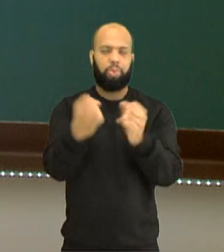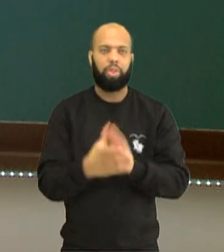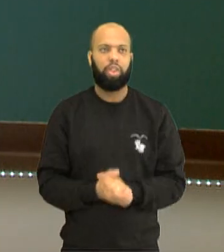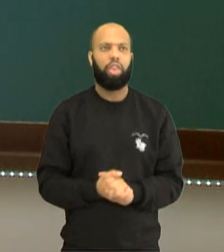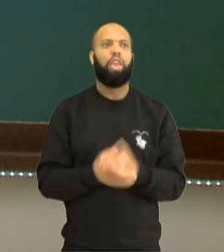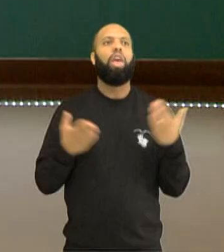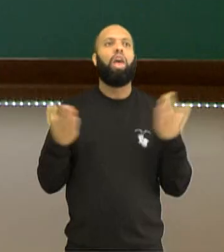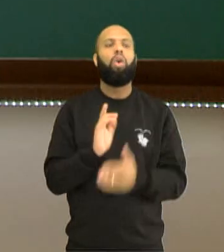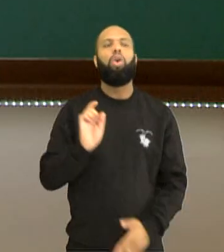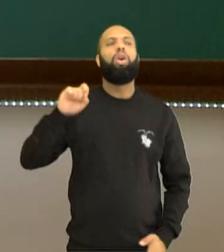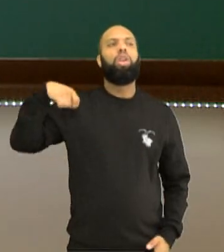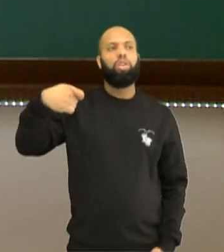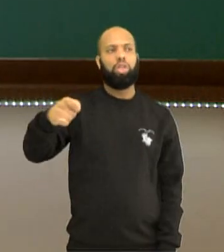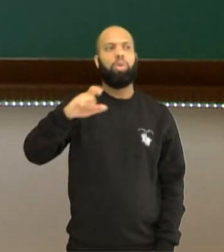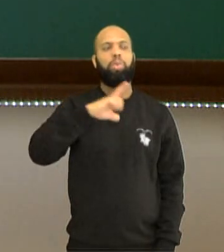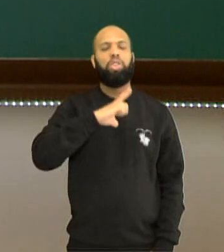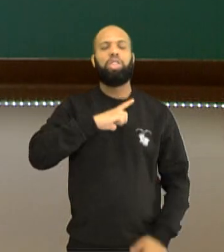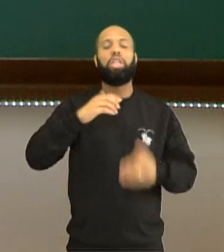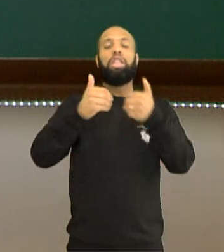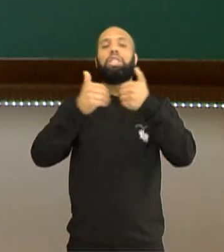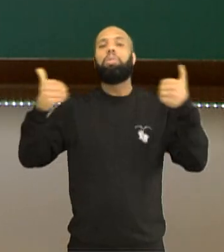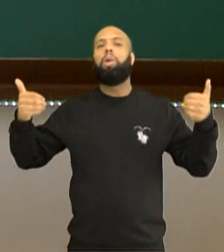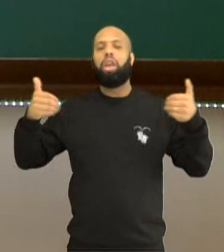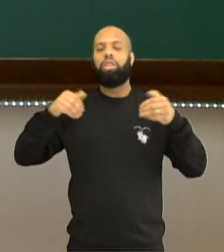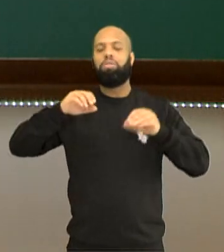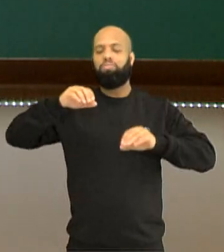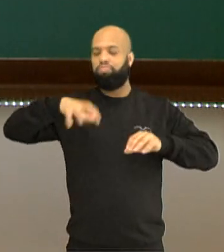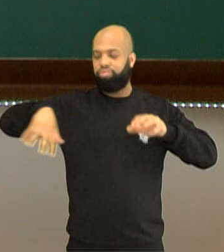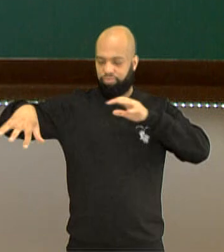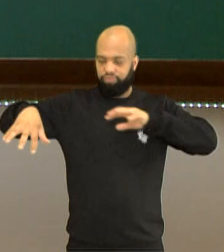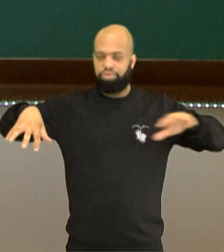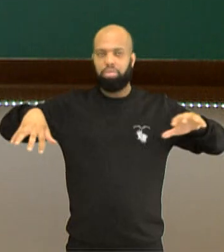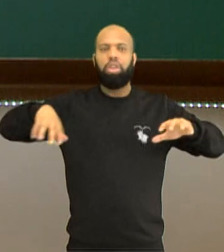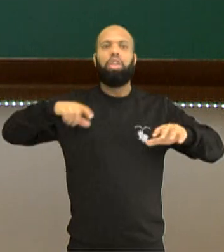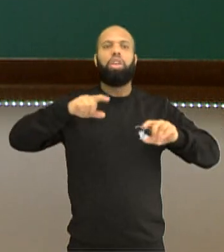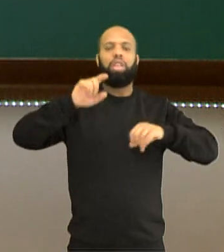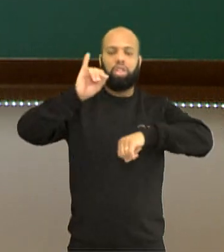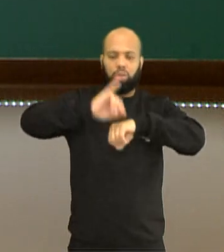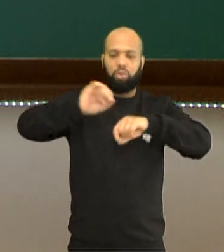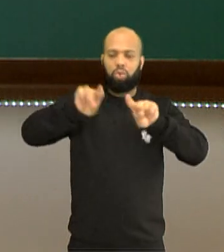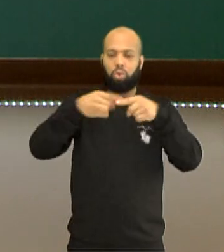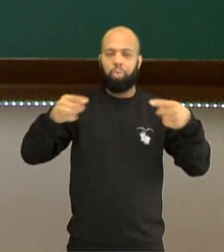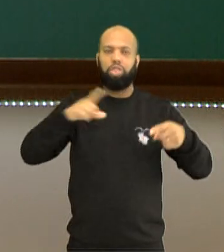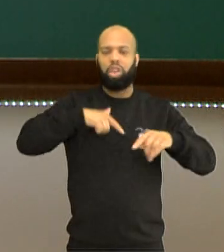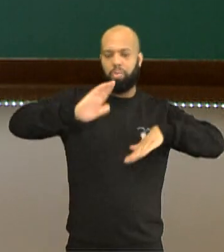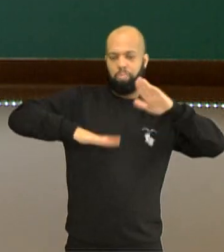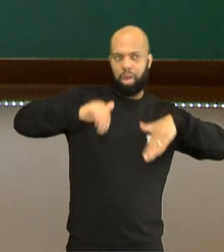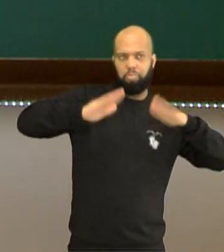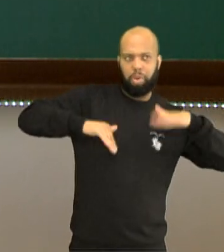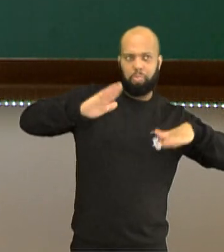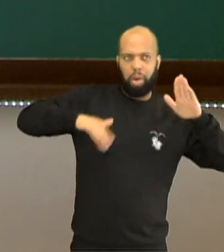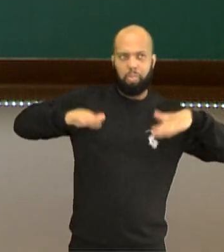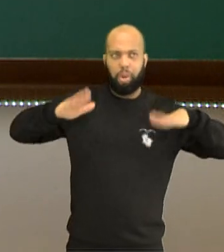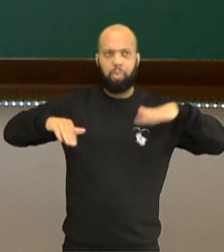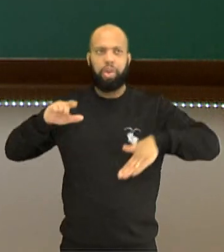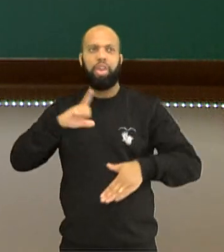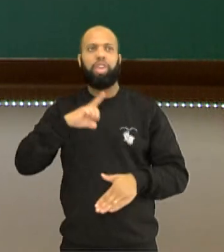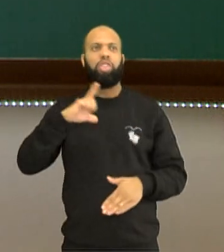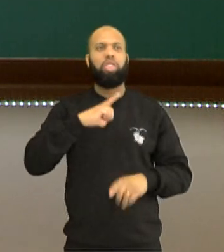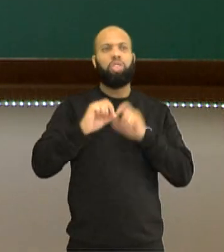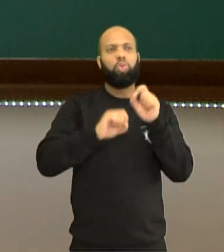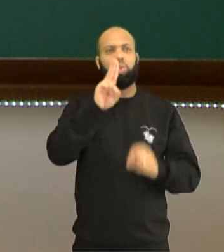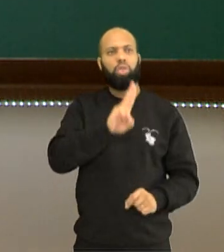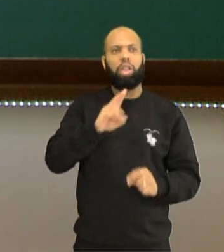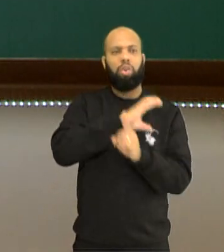Com relação a essa separação de instrumentos, nós temos a parte de percussão, era utilizado pratos e sinos, que eram usados nos cultos